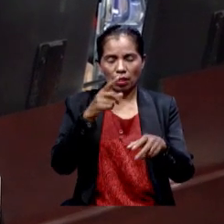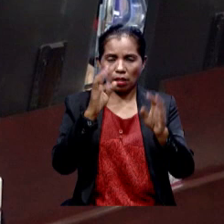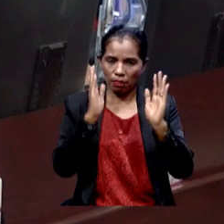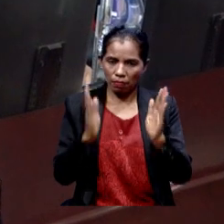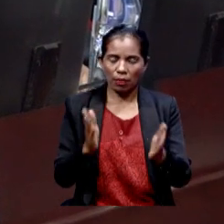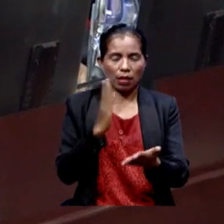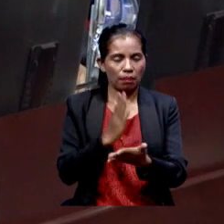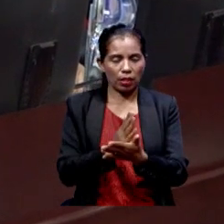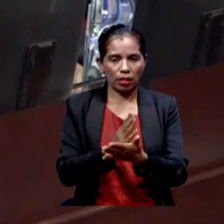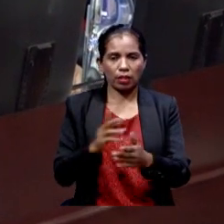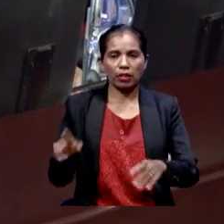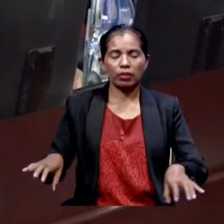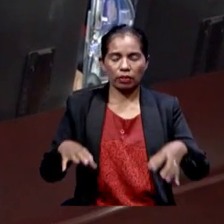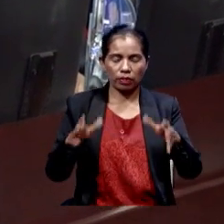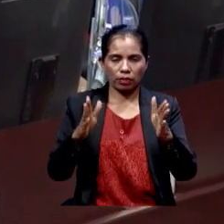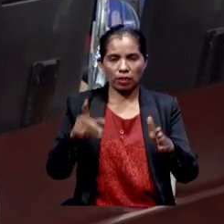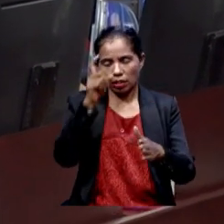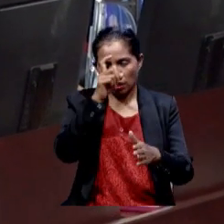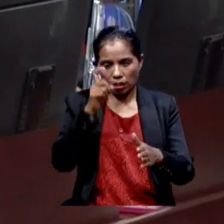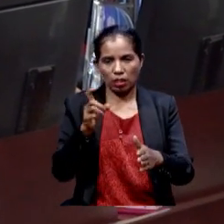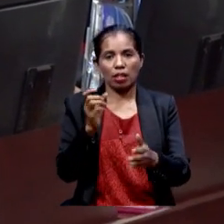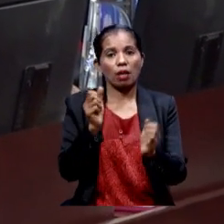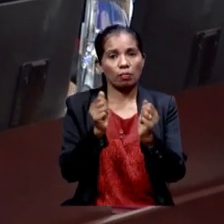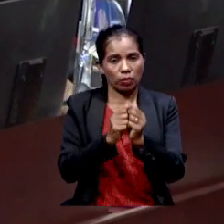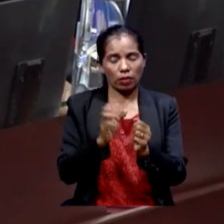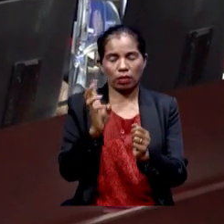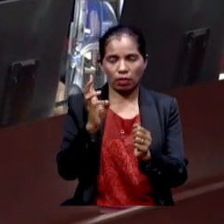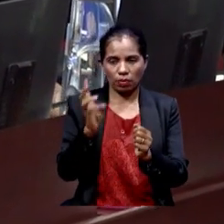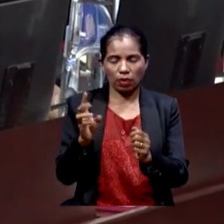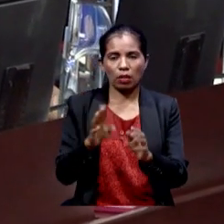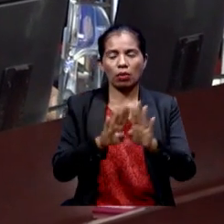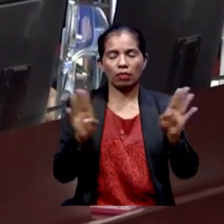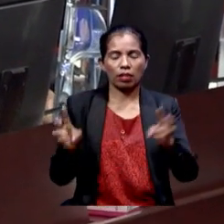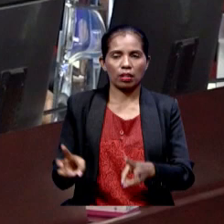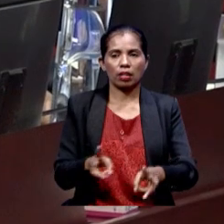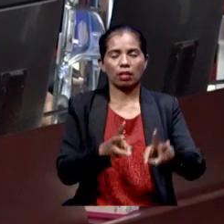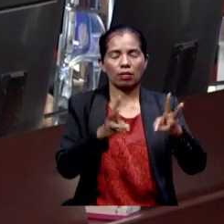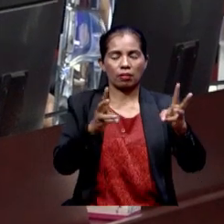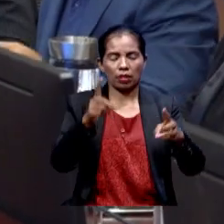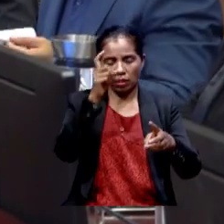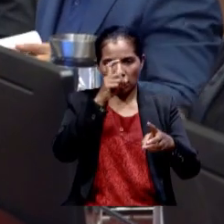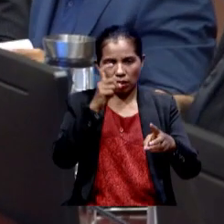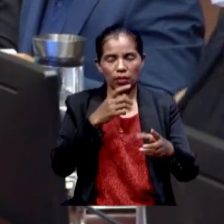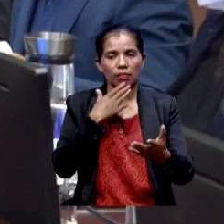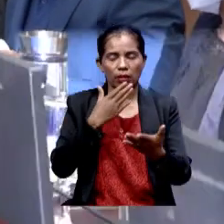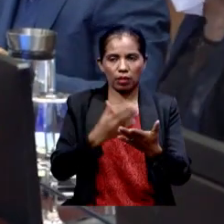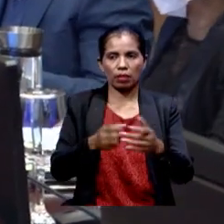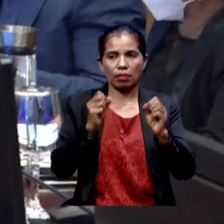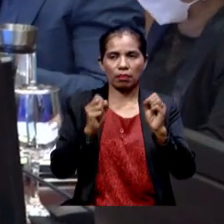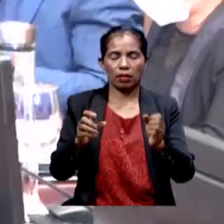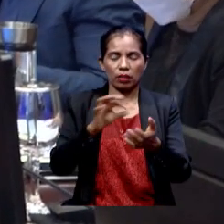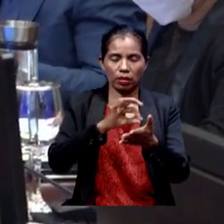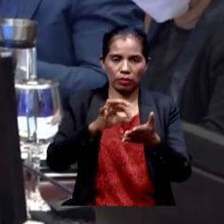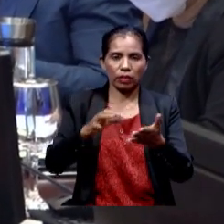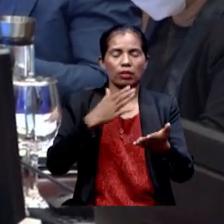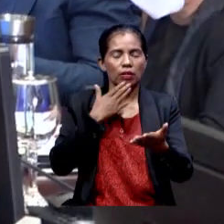funcionário público sira na idade de Leona tinang nem nulo. Podi lo que fali dalang ba funcionário sira nebe idade produtivo, nune bele presta serviço nebe